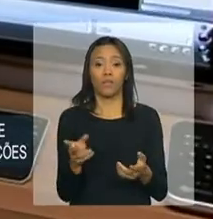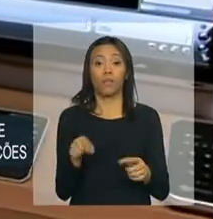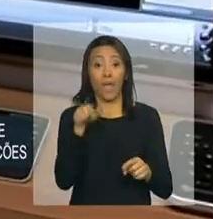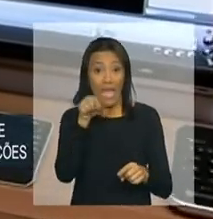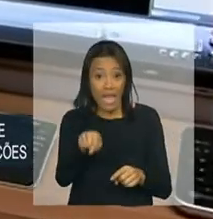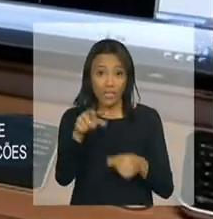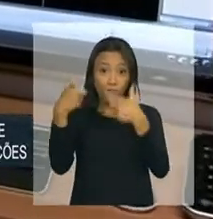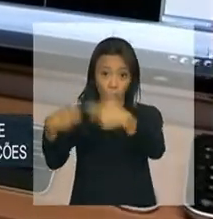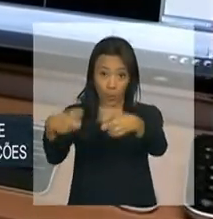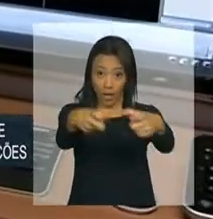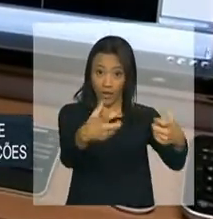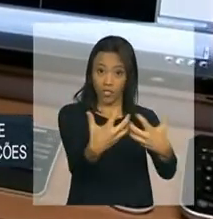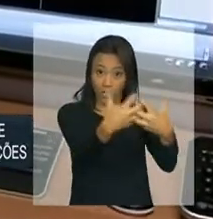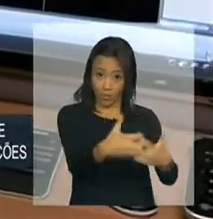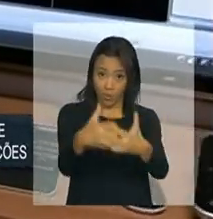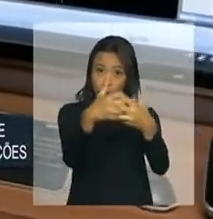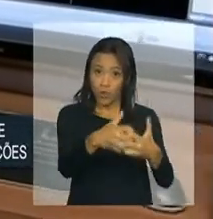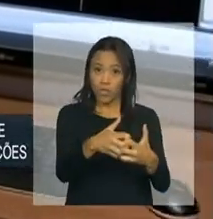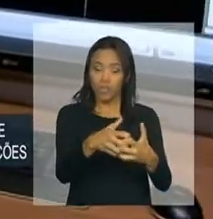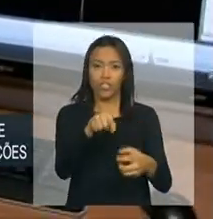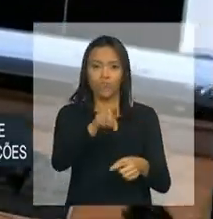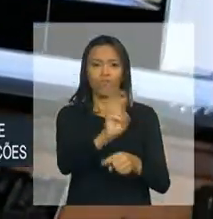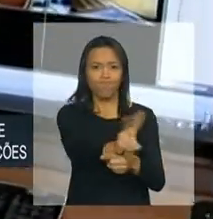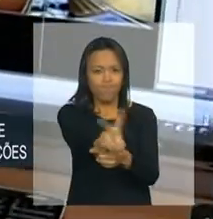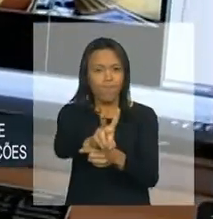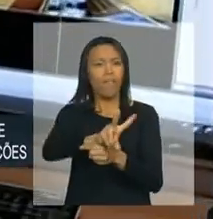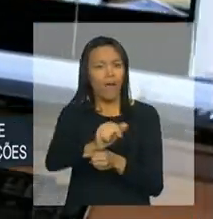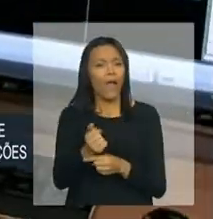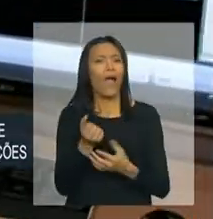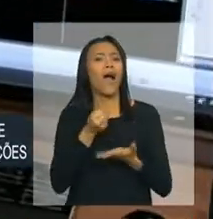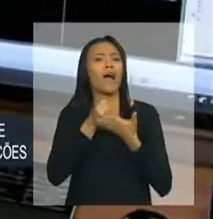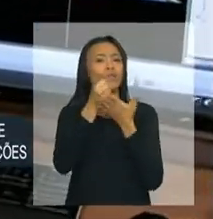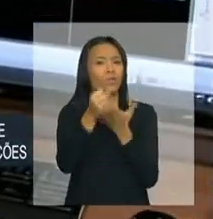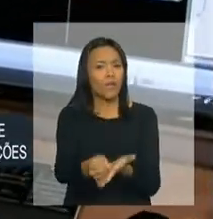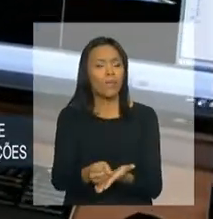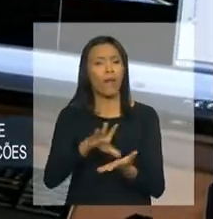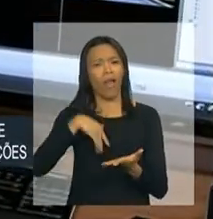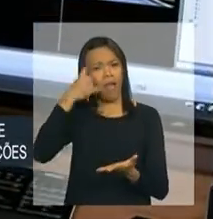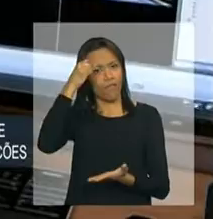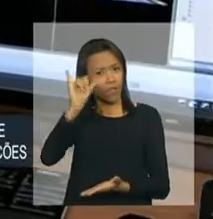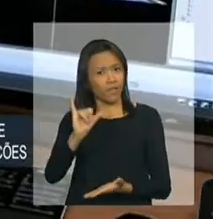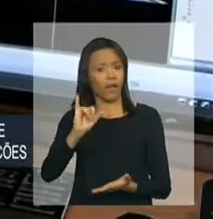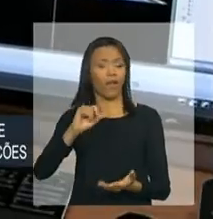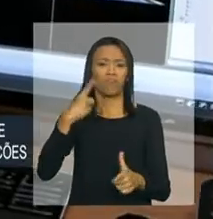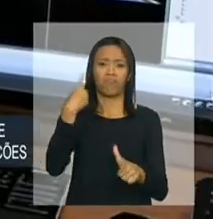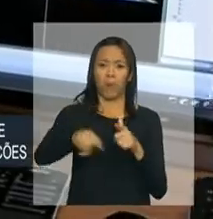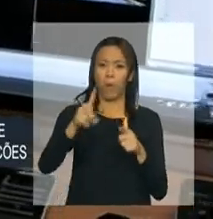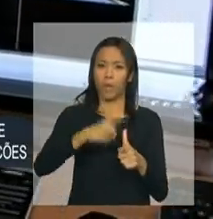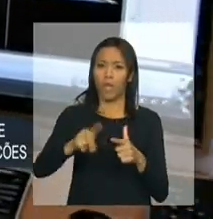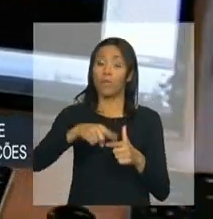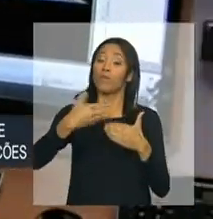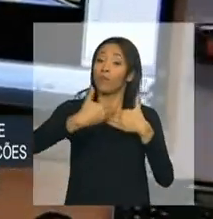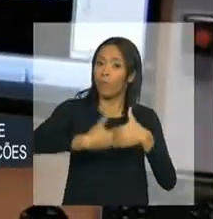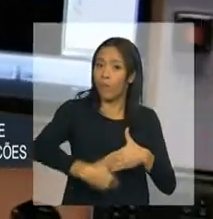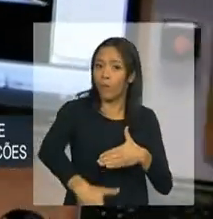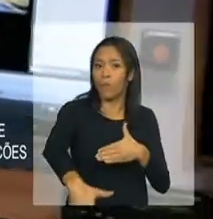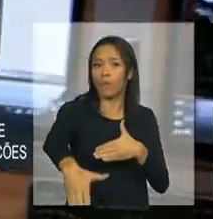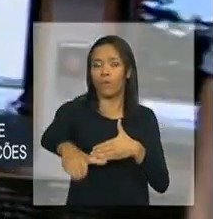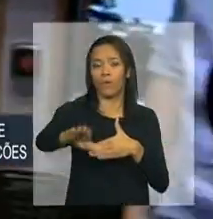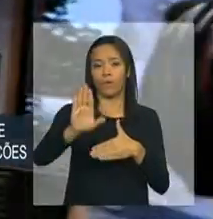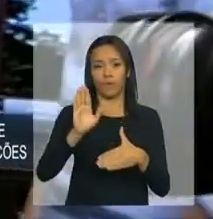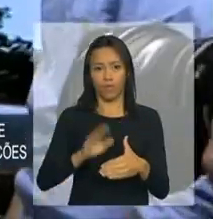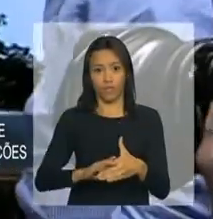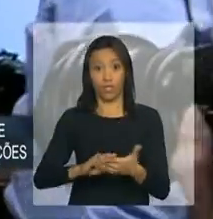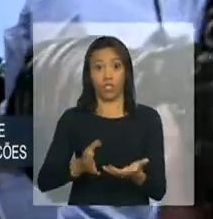monitoramento vão ajudar no controle para que não haja nenhum tipo de incidente durante a realização dos jogos